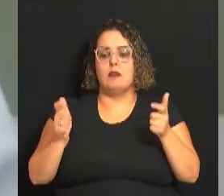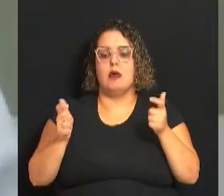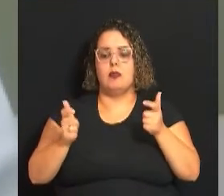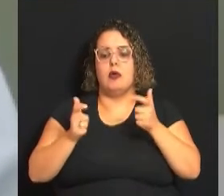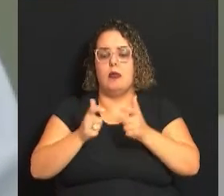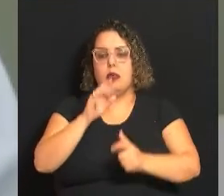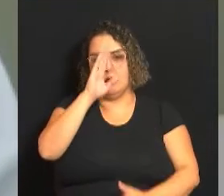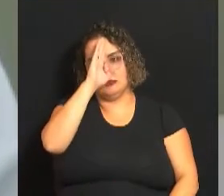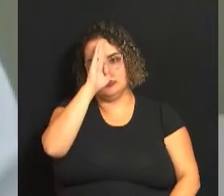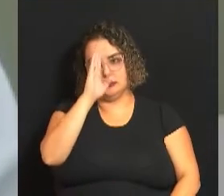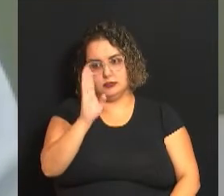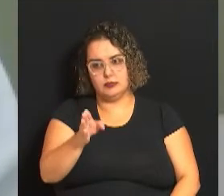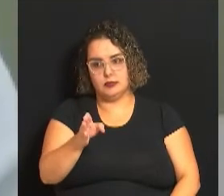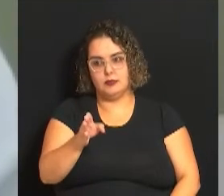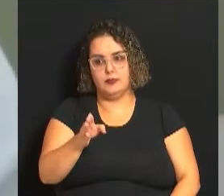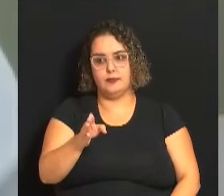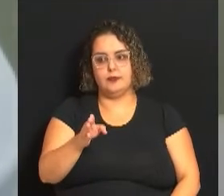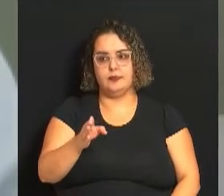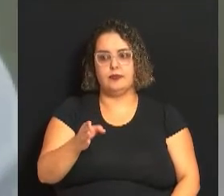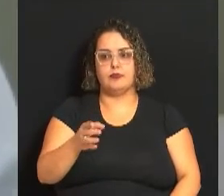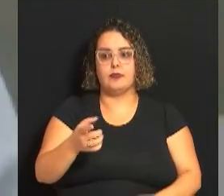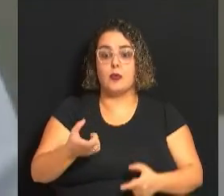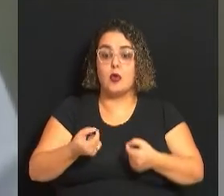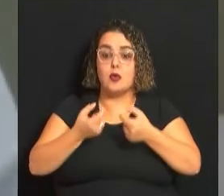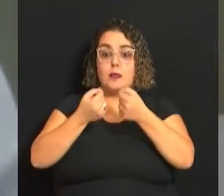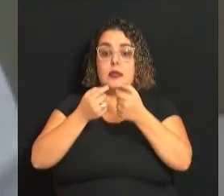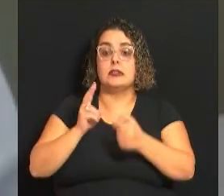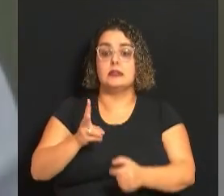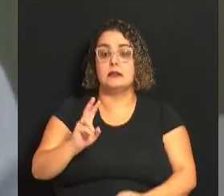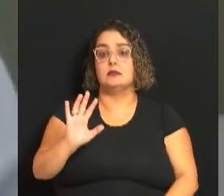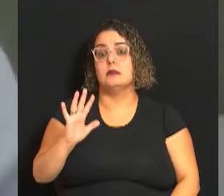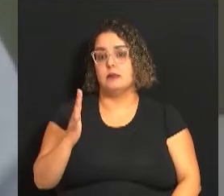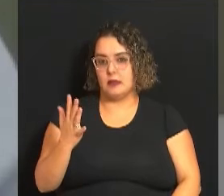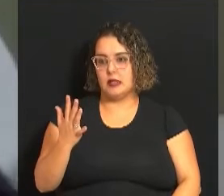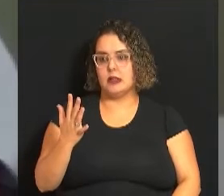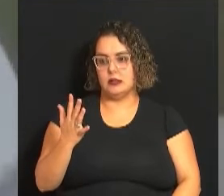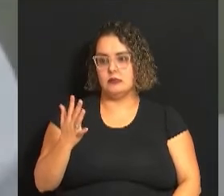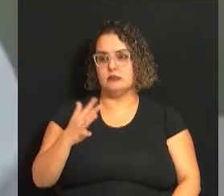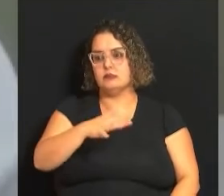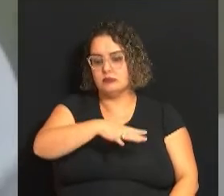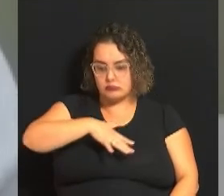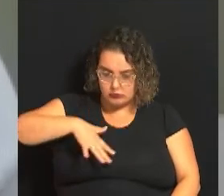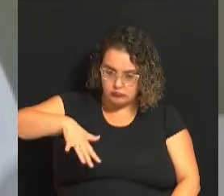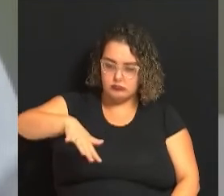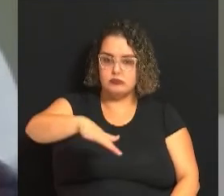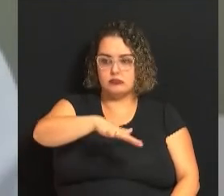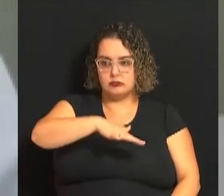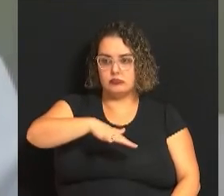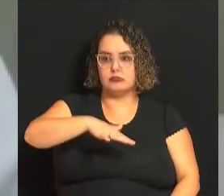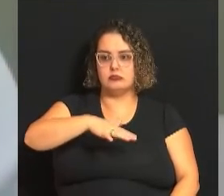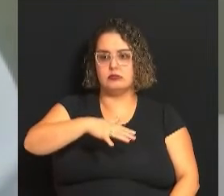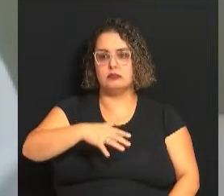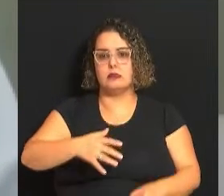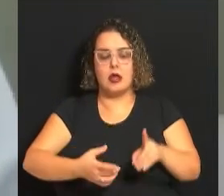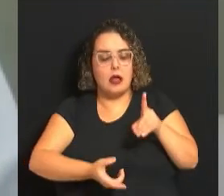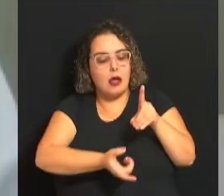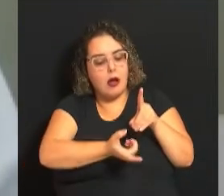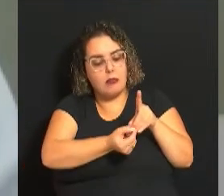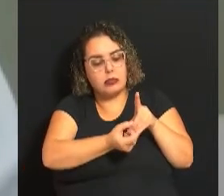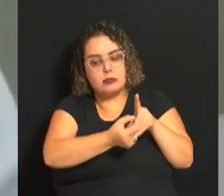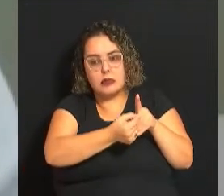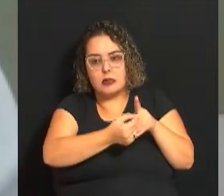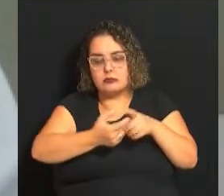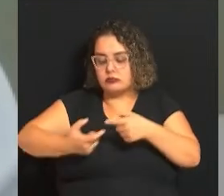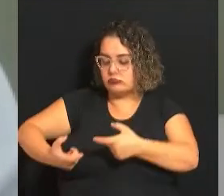principalmente aqueles tumores mais frequentes aqui na nossa região, que é o câncer de próstata e o câncer de